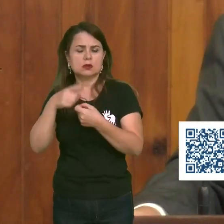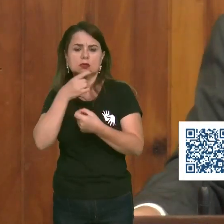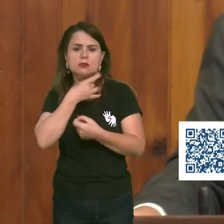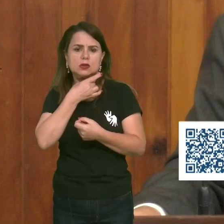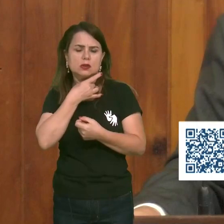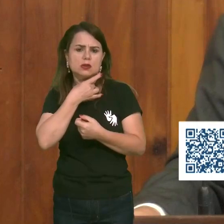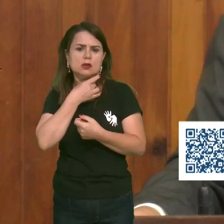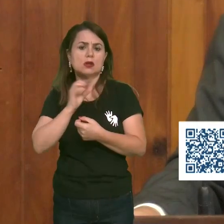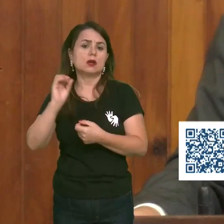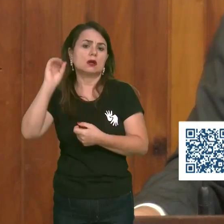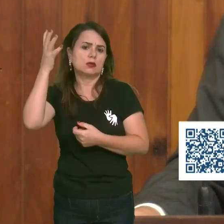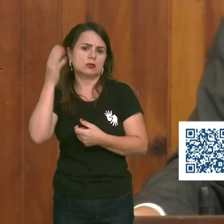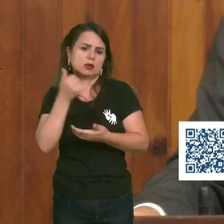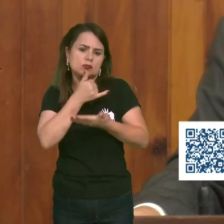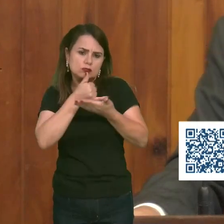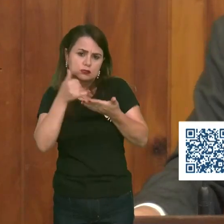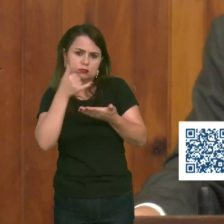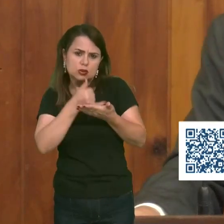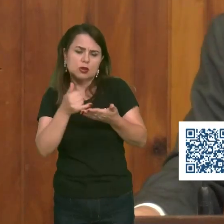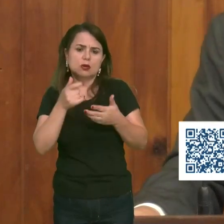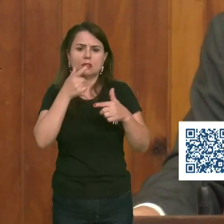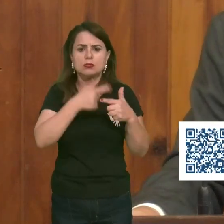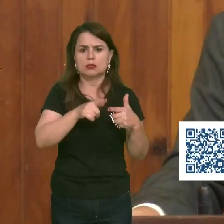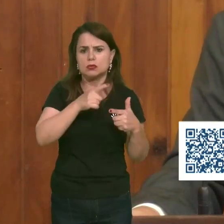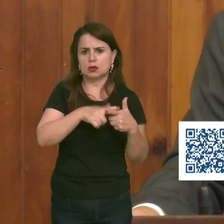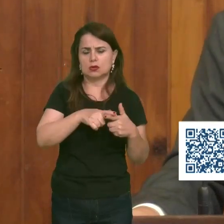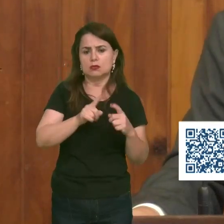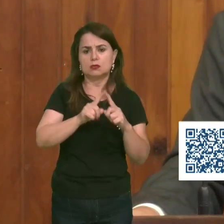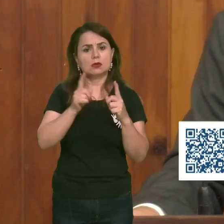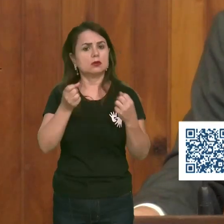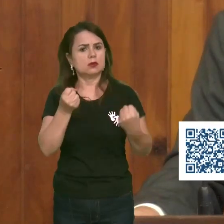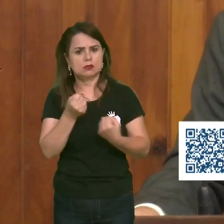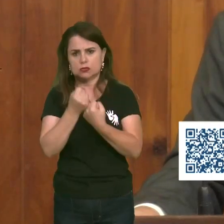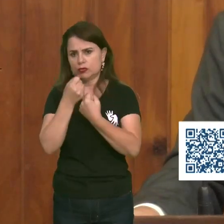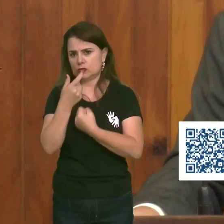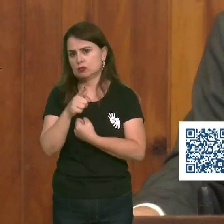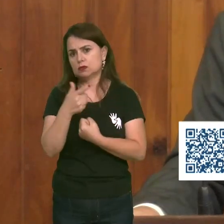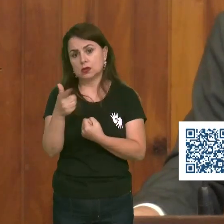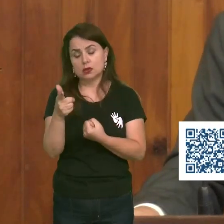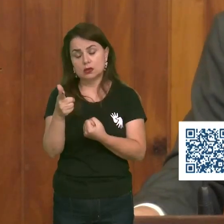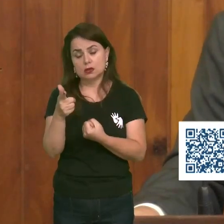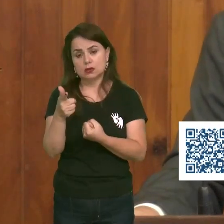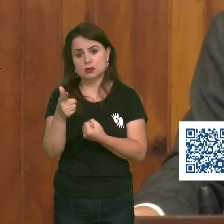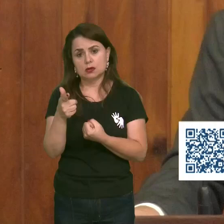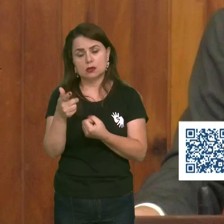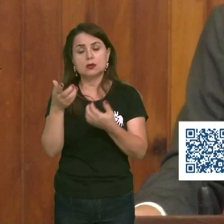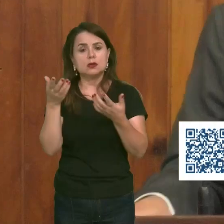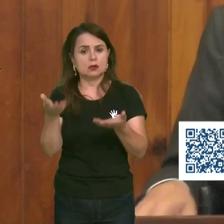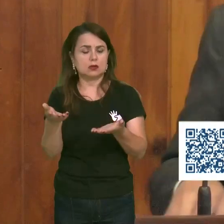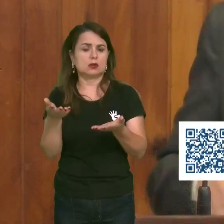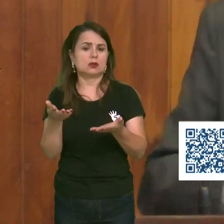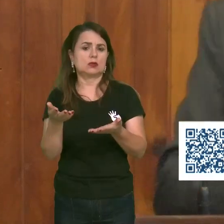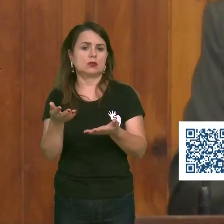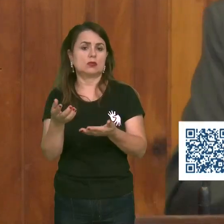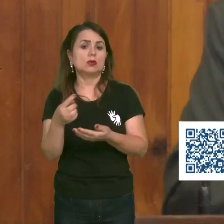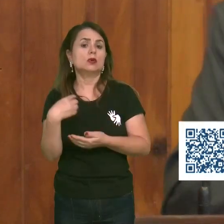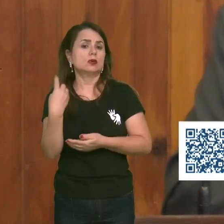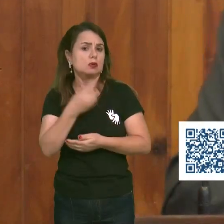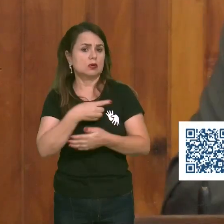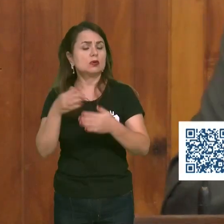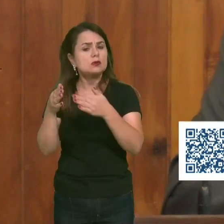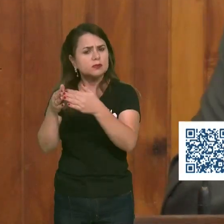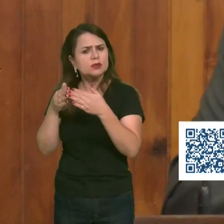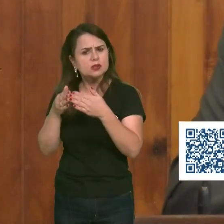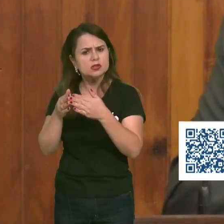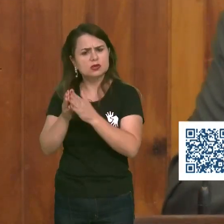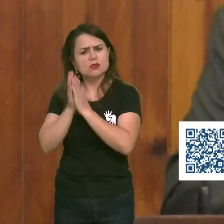problemas com droga e mas não tem apoio então fica aí para que mais uma vez Vamos pedir